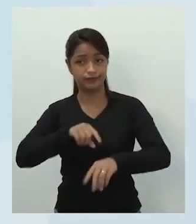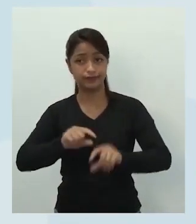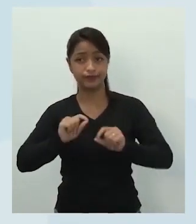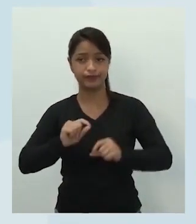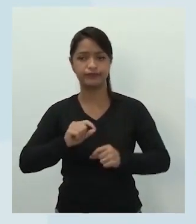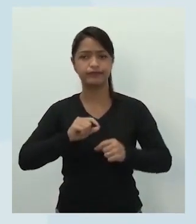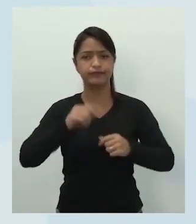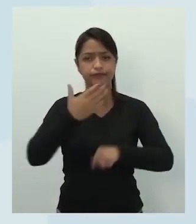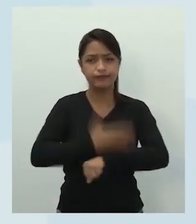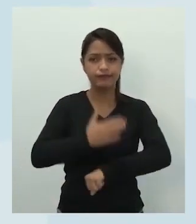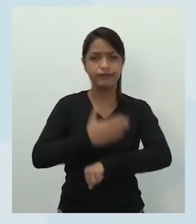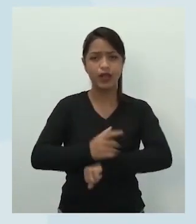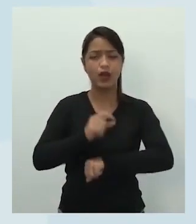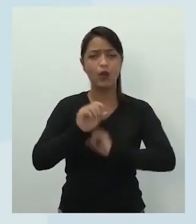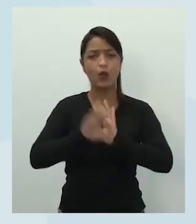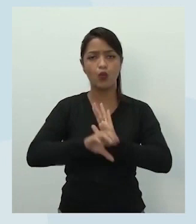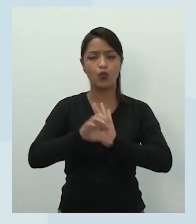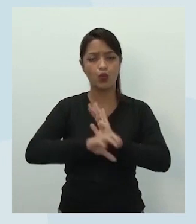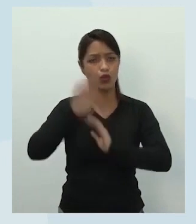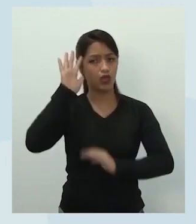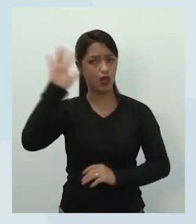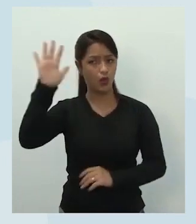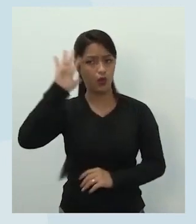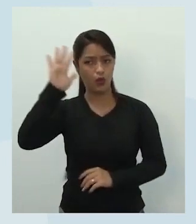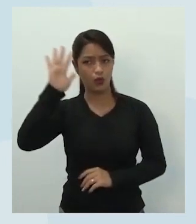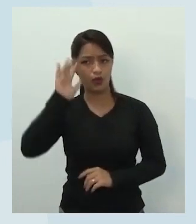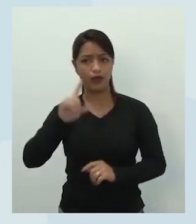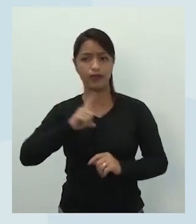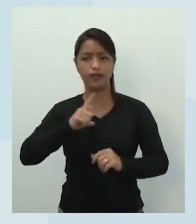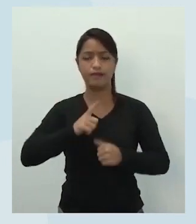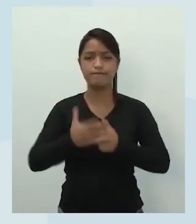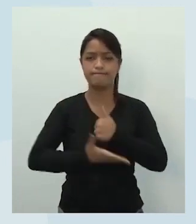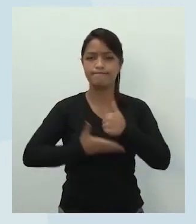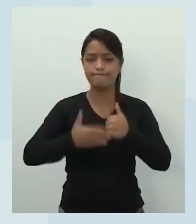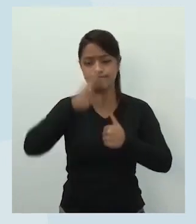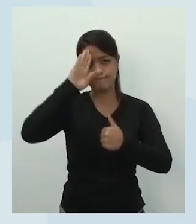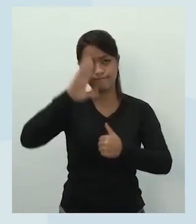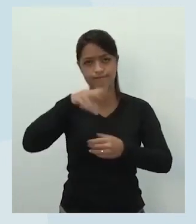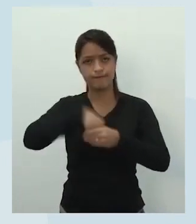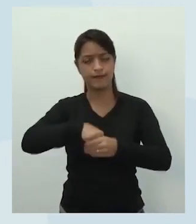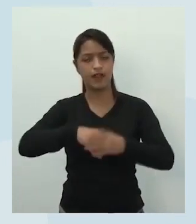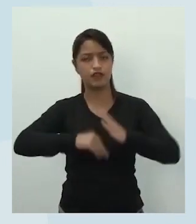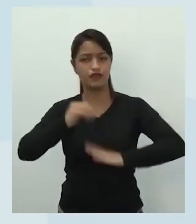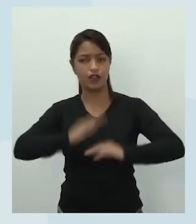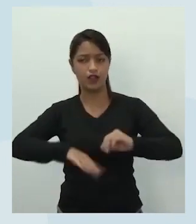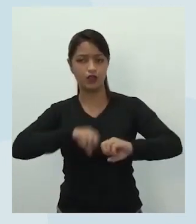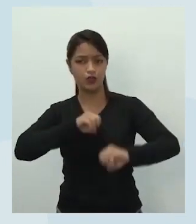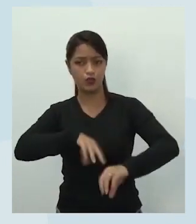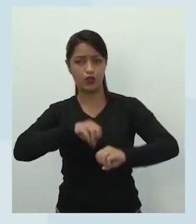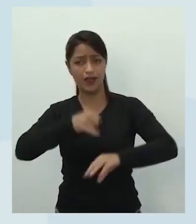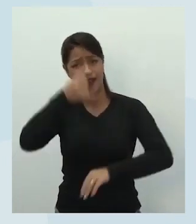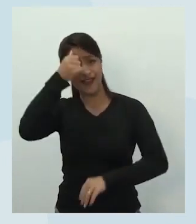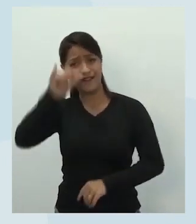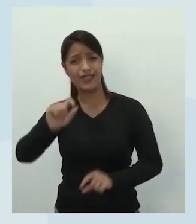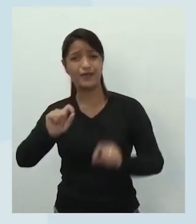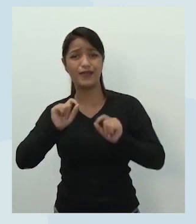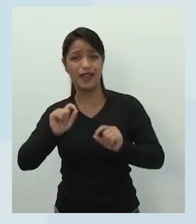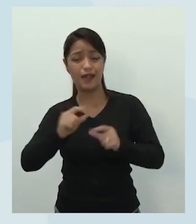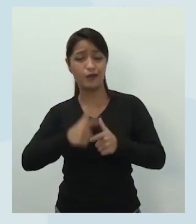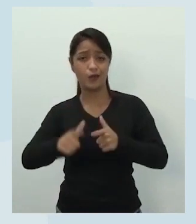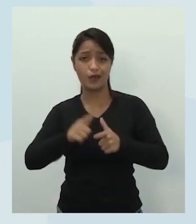concepções teóricas que fundamentam as atividades educativas para evitar a dicotomia entre teoria e